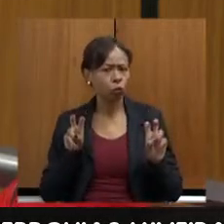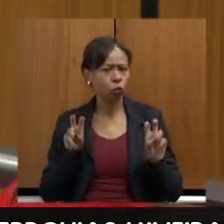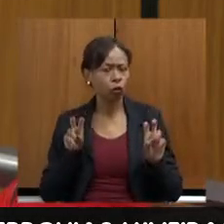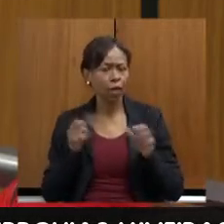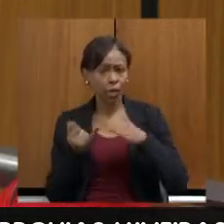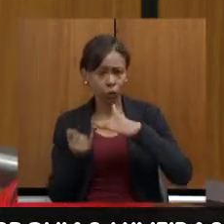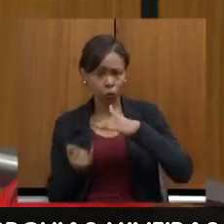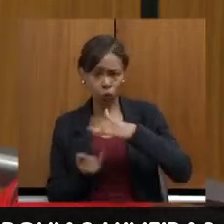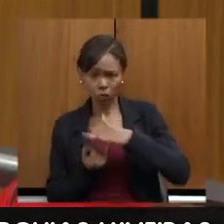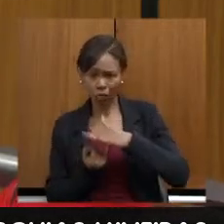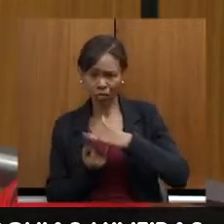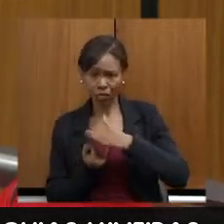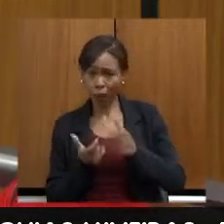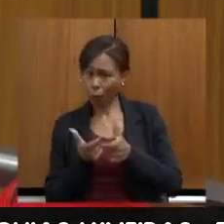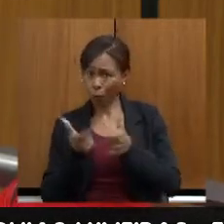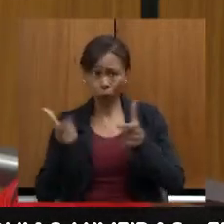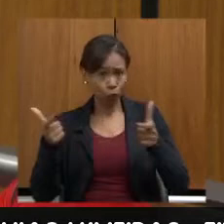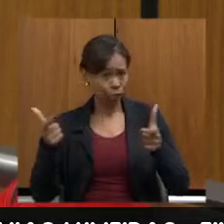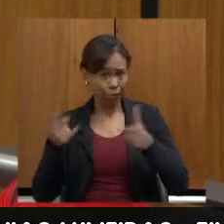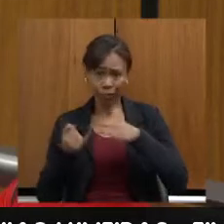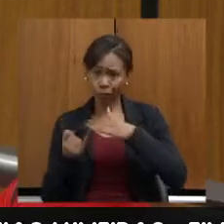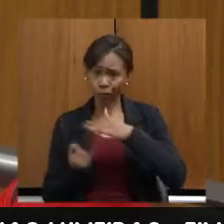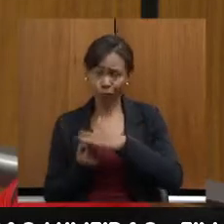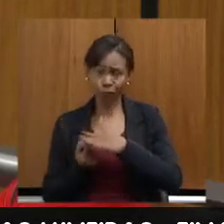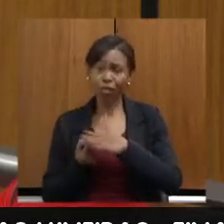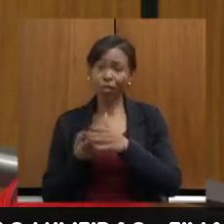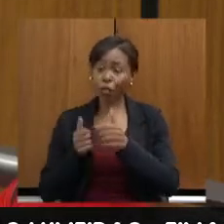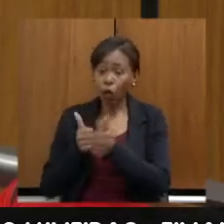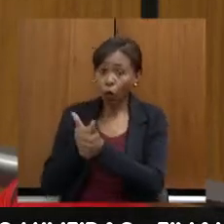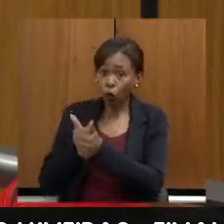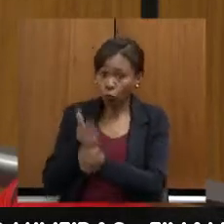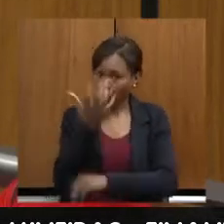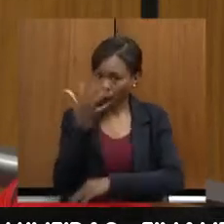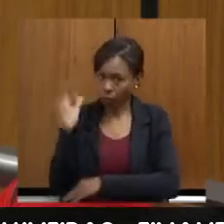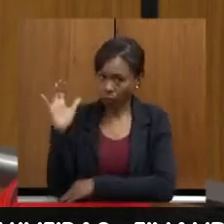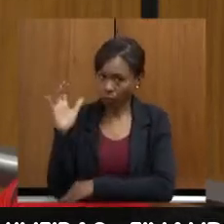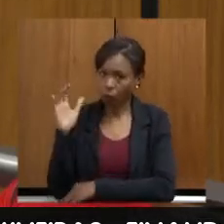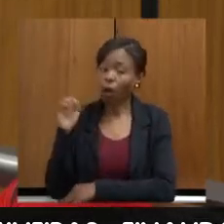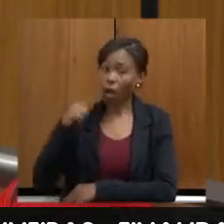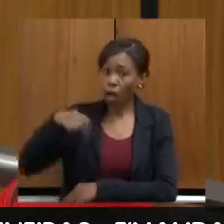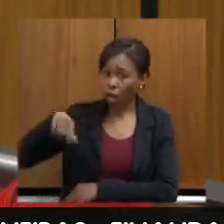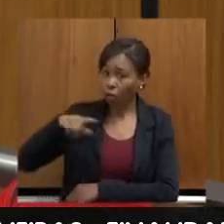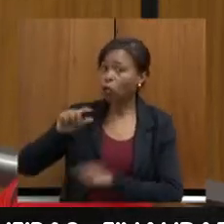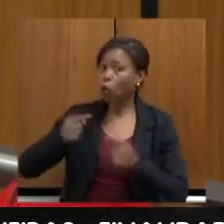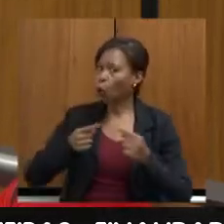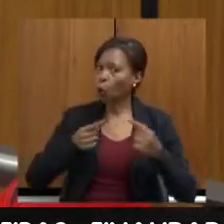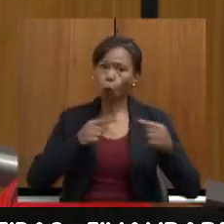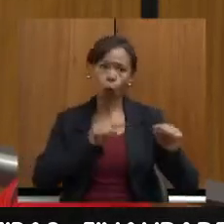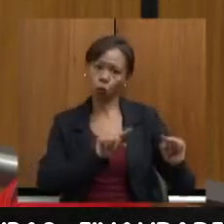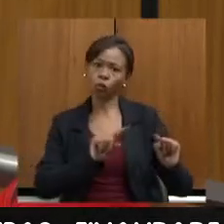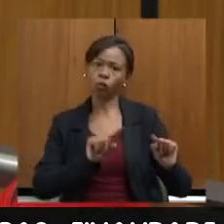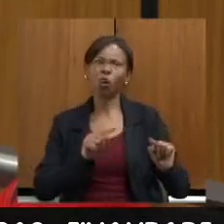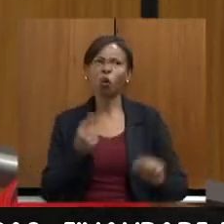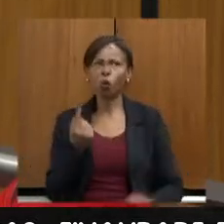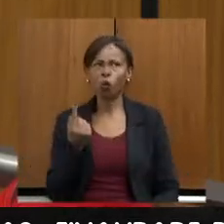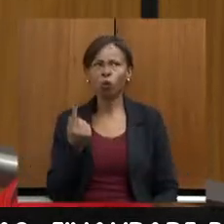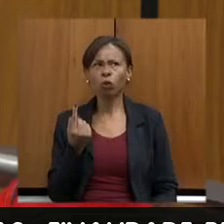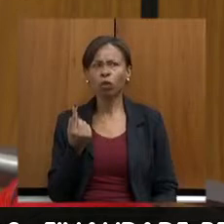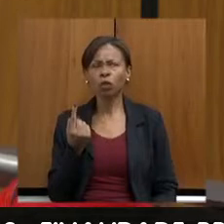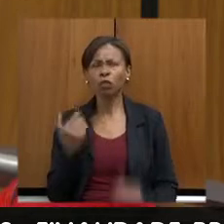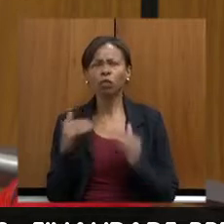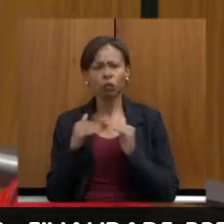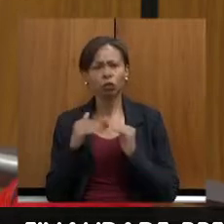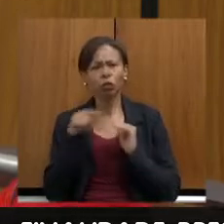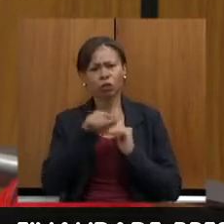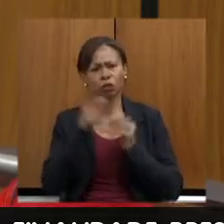que acompanham a questão ambiental se posicionou contra tem uma entidade que seu setor favorável que fez aí